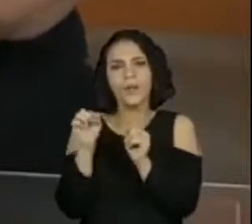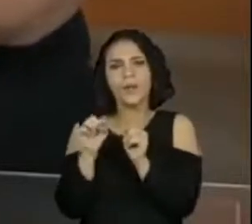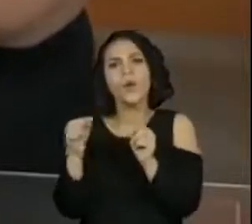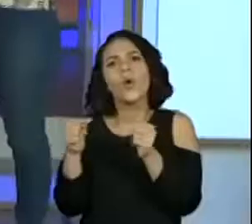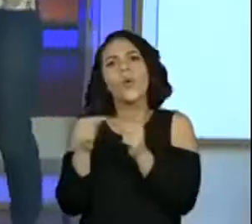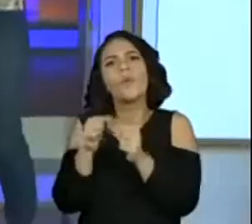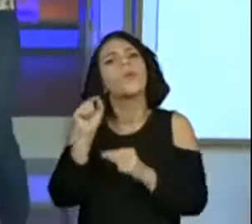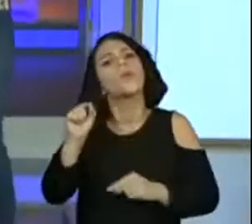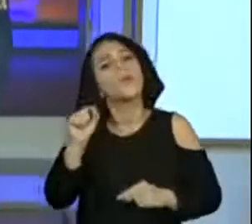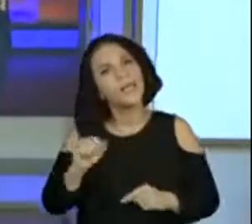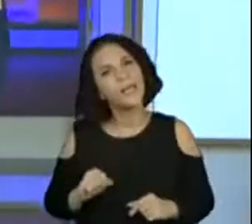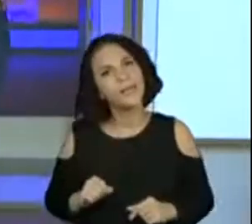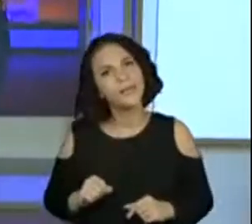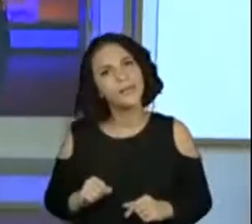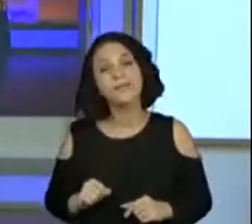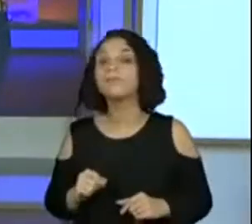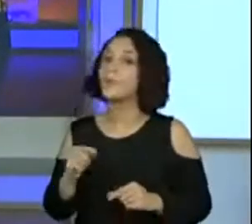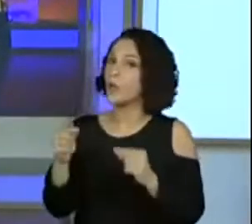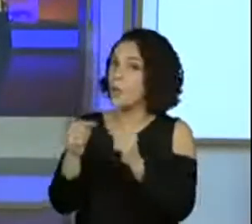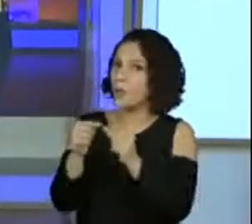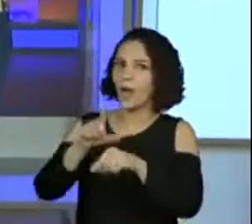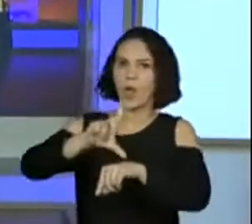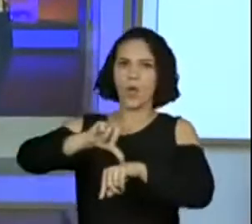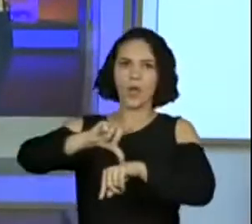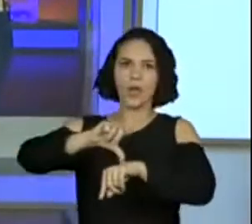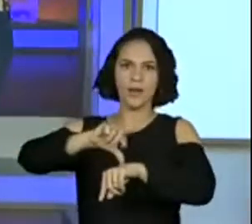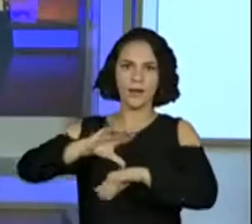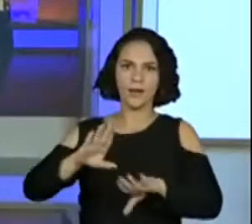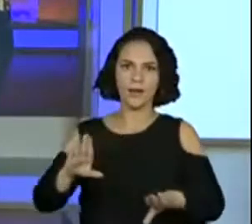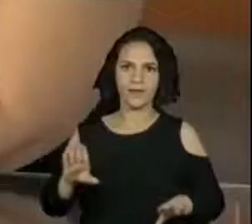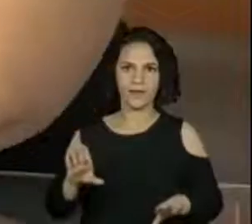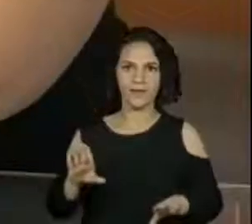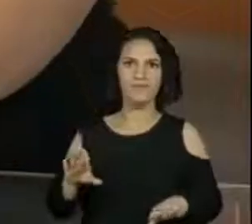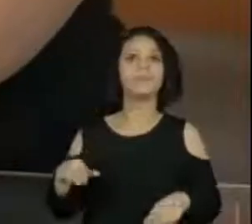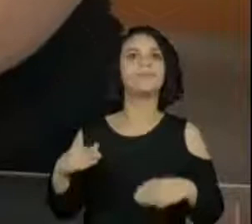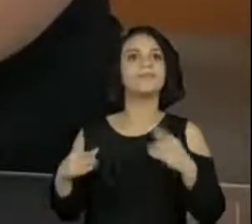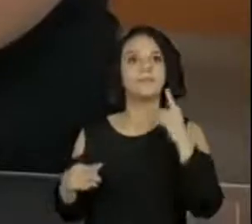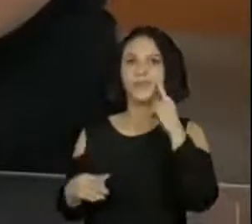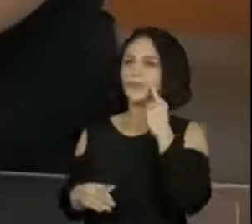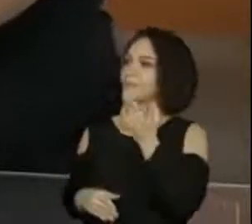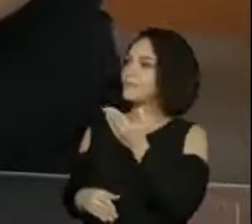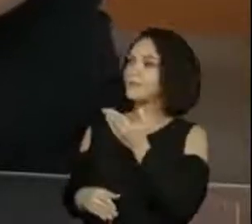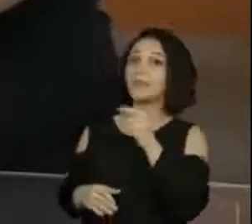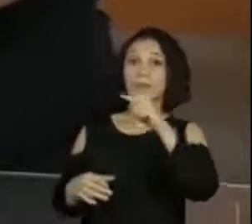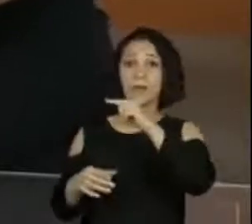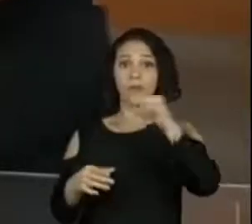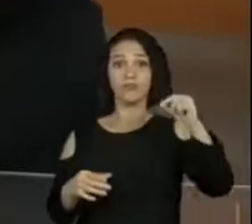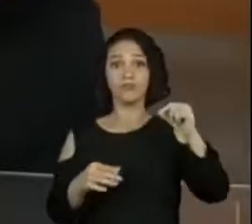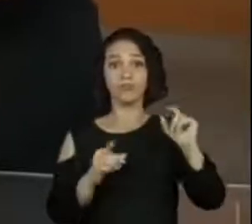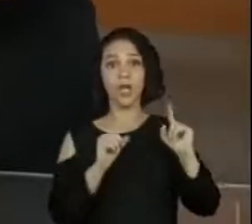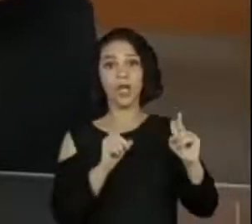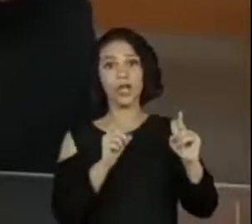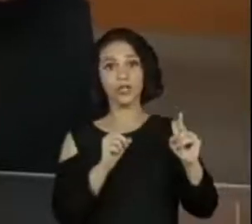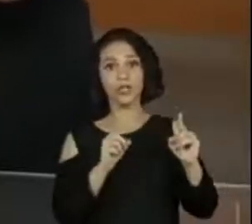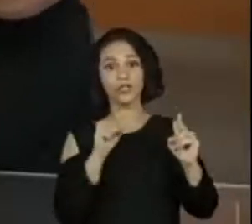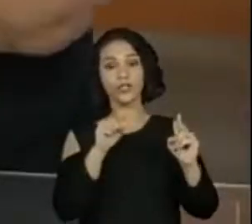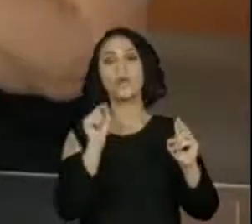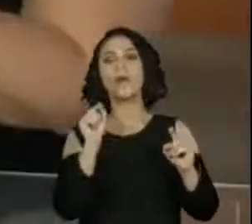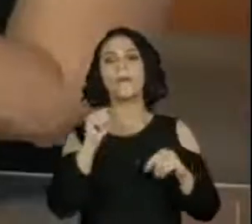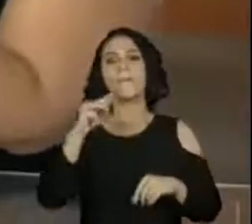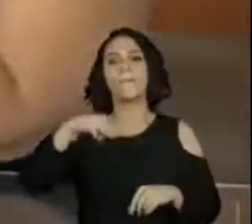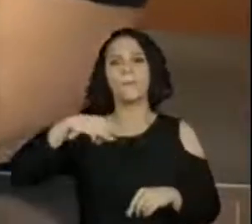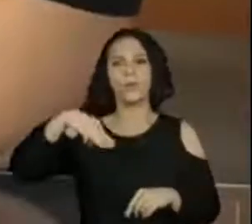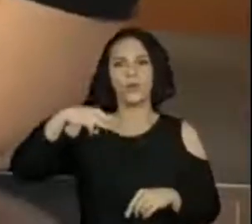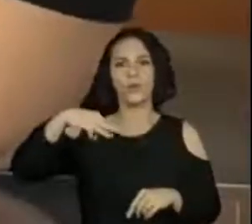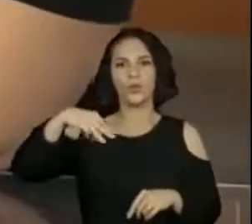Fran? As horas. Muito bem, então ele aponta as horas. E o ponteiro maior? Os